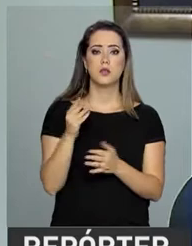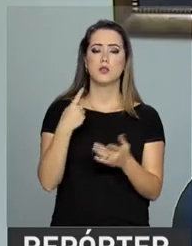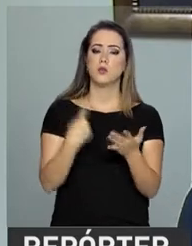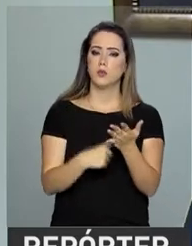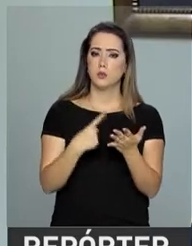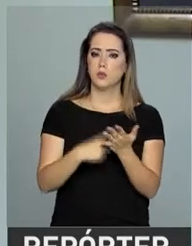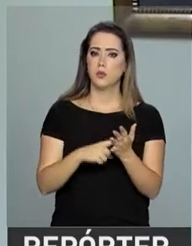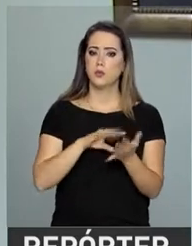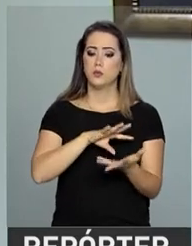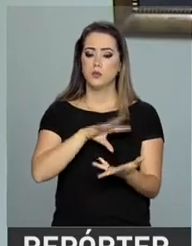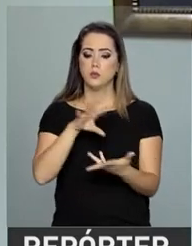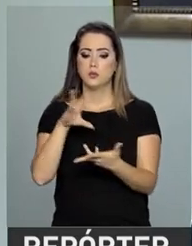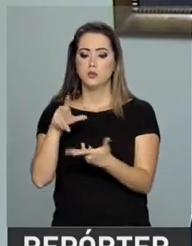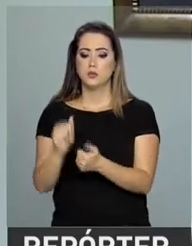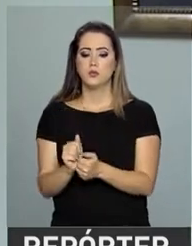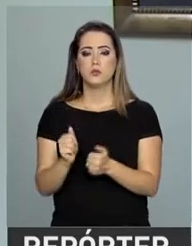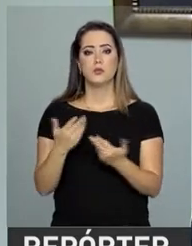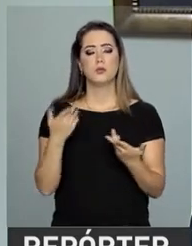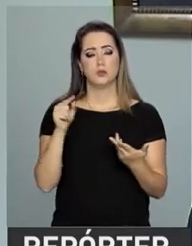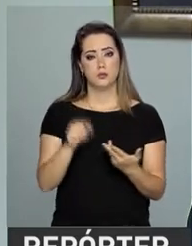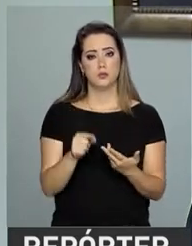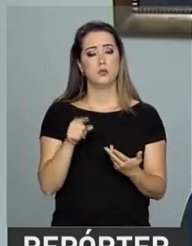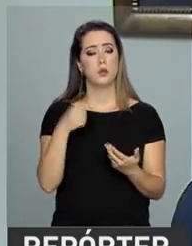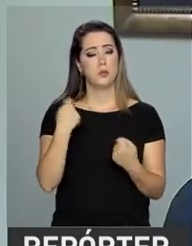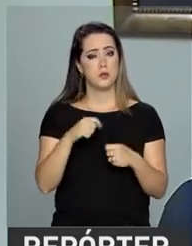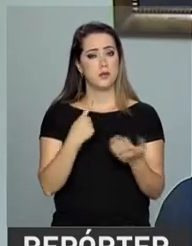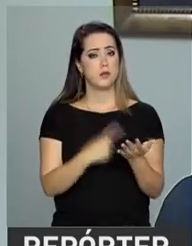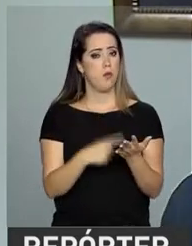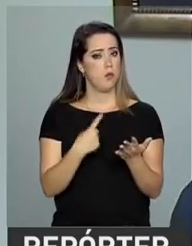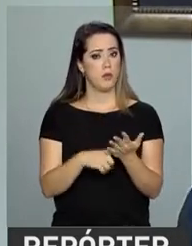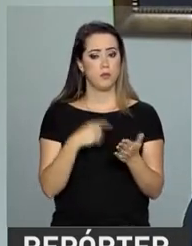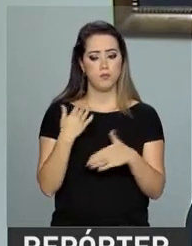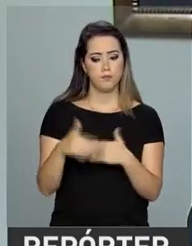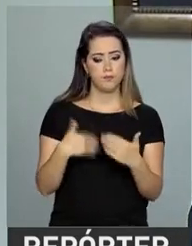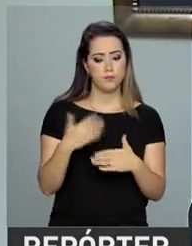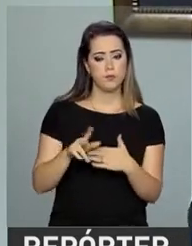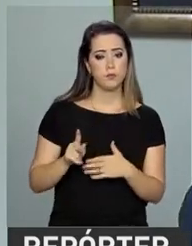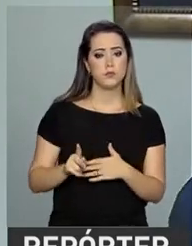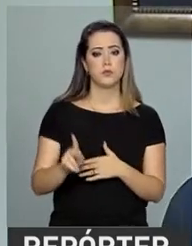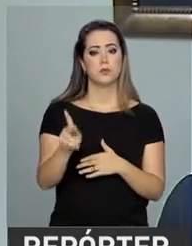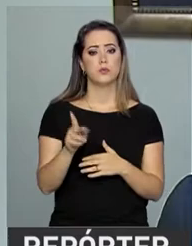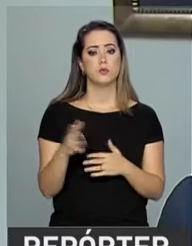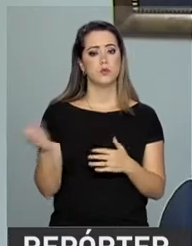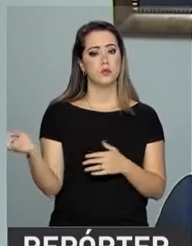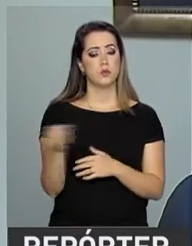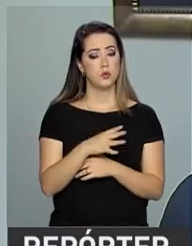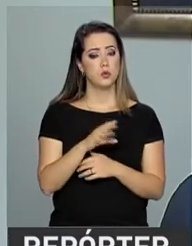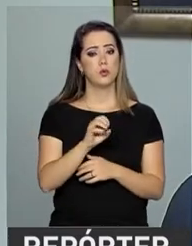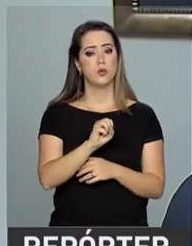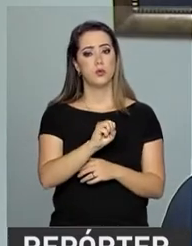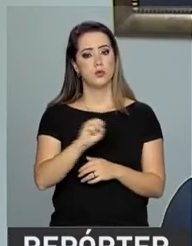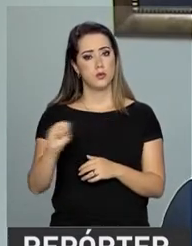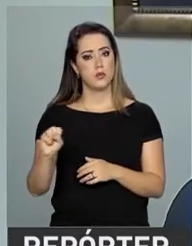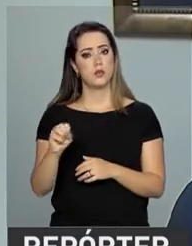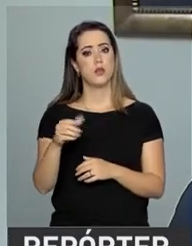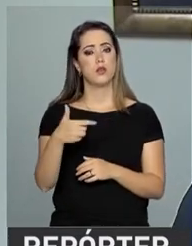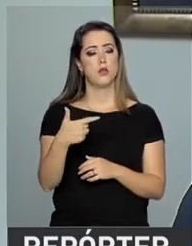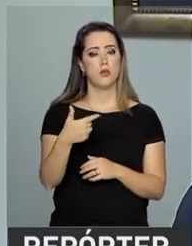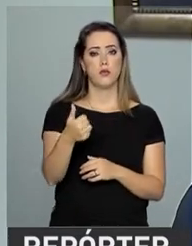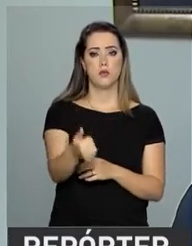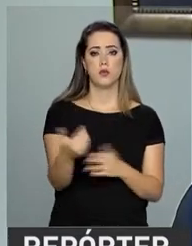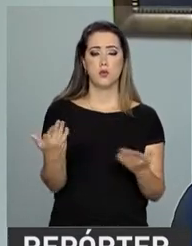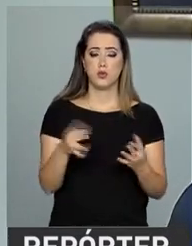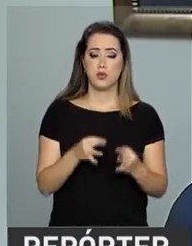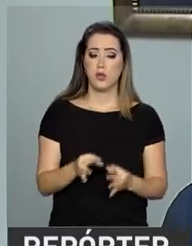reconhecido no mundo todo e esse compromisso precisa tá ser contemporâneo do ponto de vista tecnológico aos